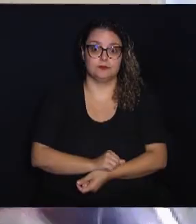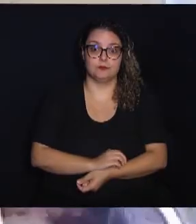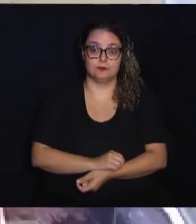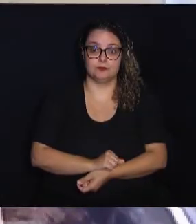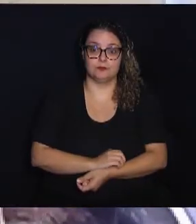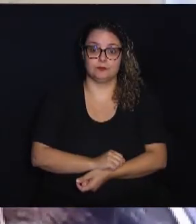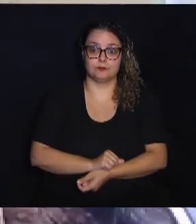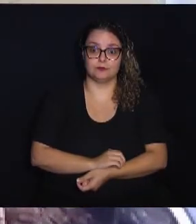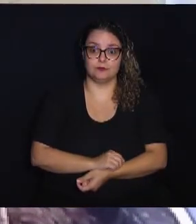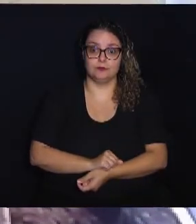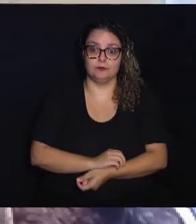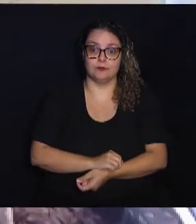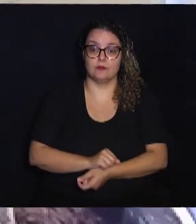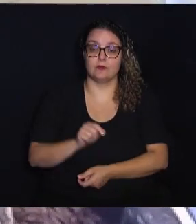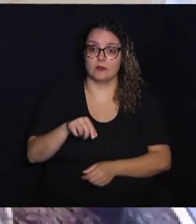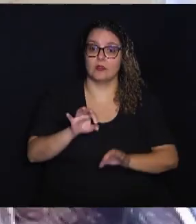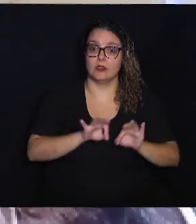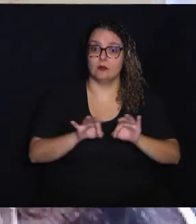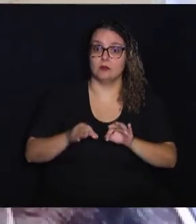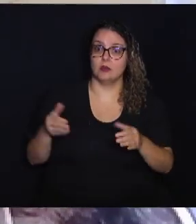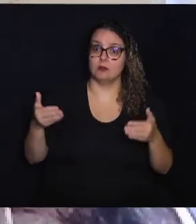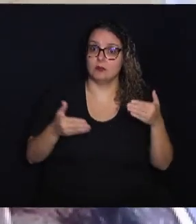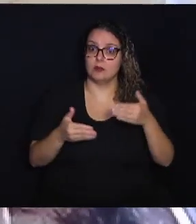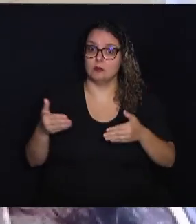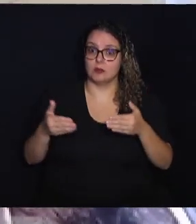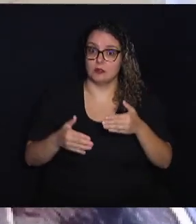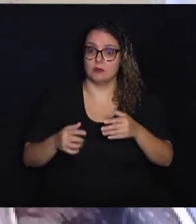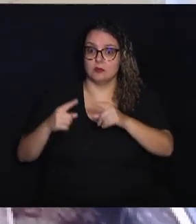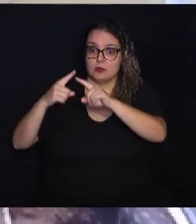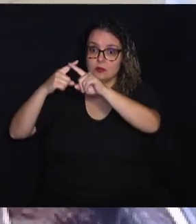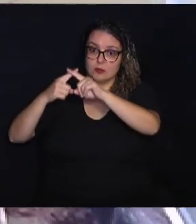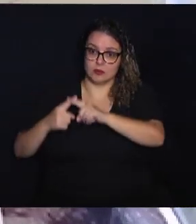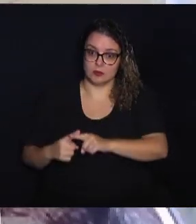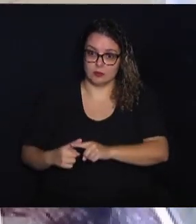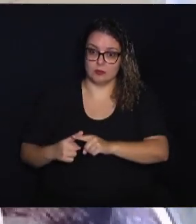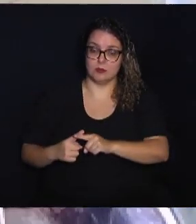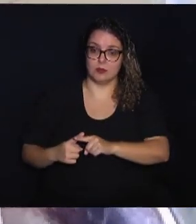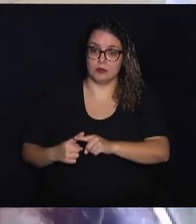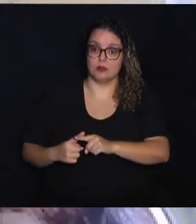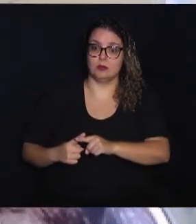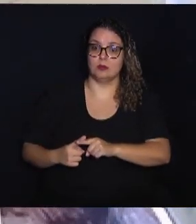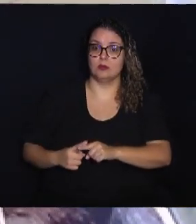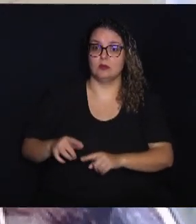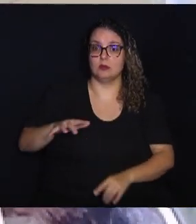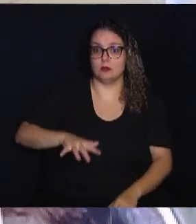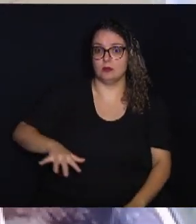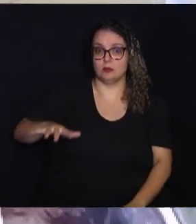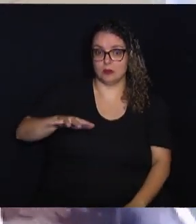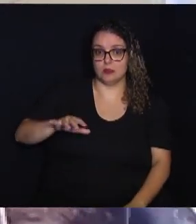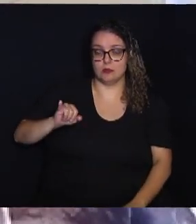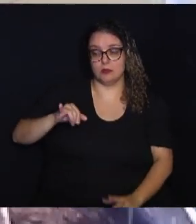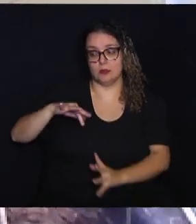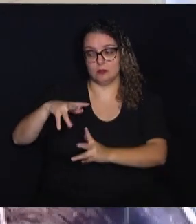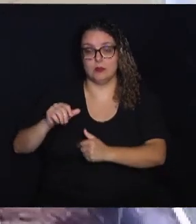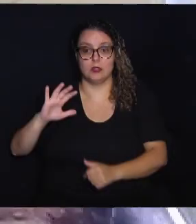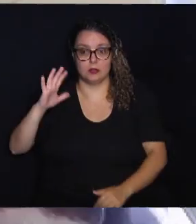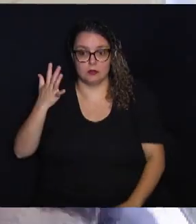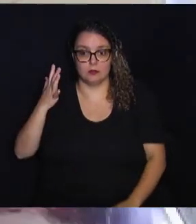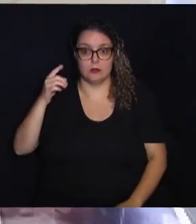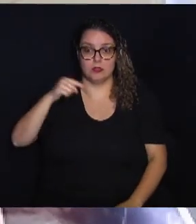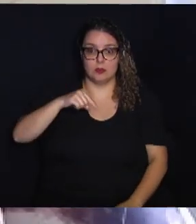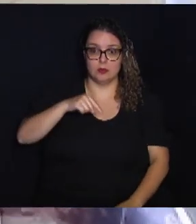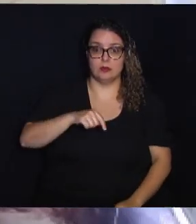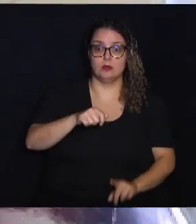Esse projeto ele foi desenvolvido para participação em uma competição de biologia sintética internacional, que